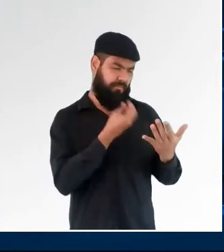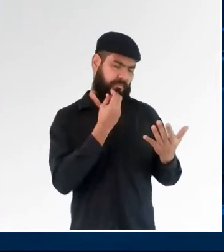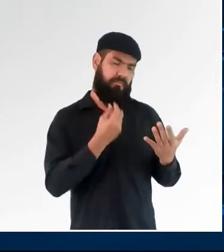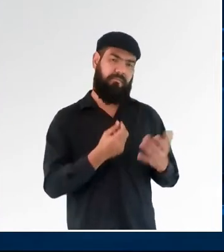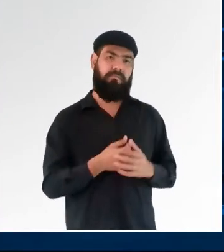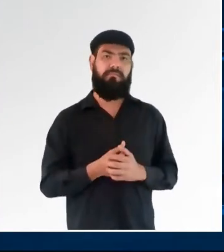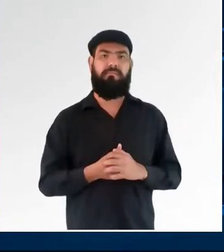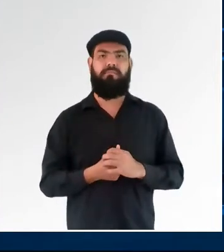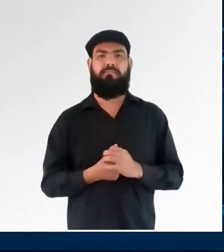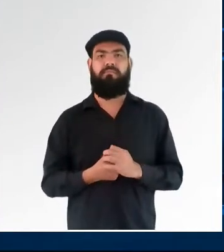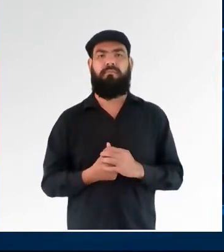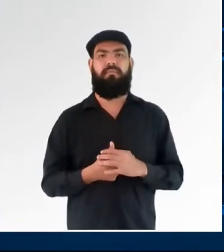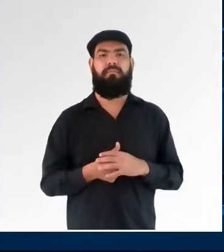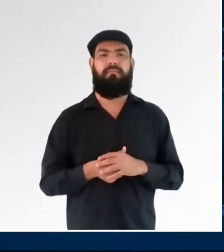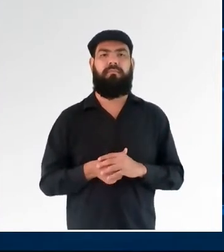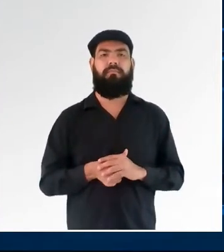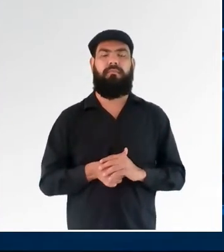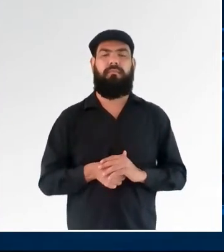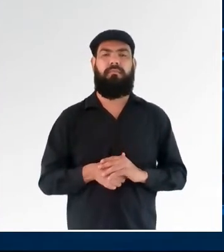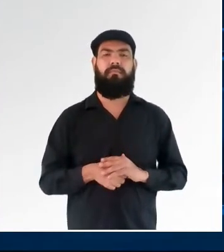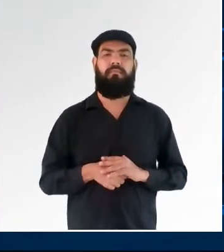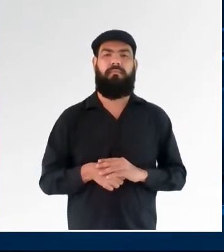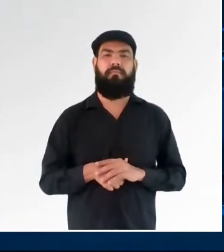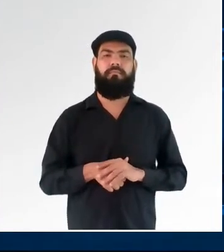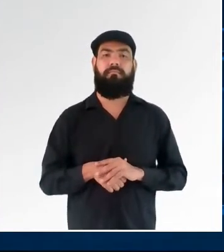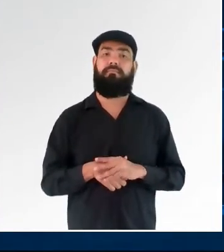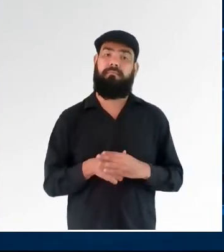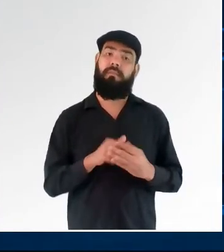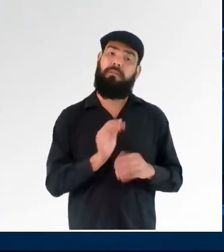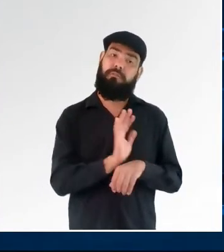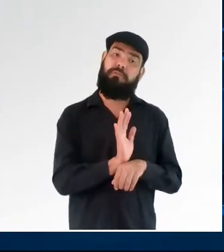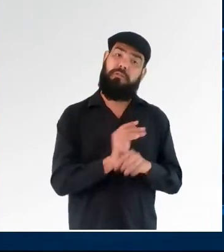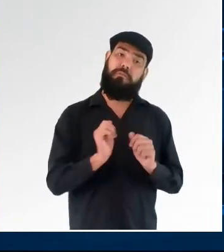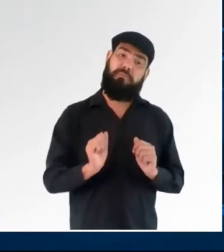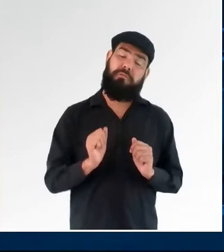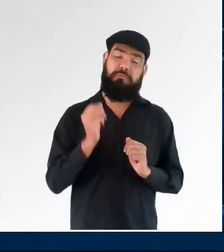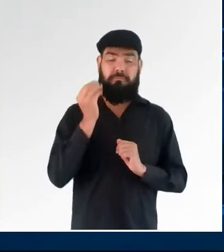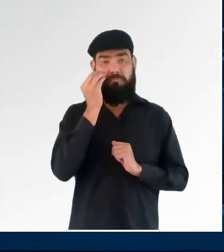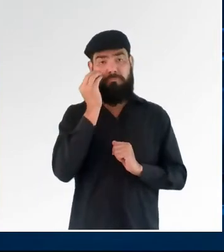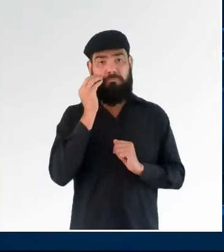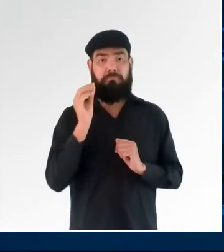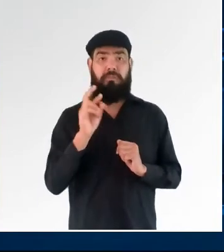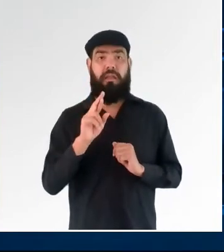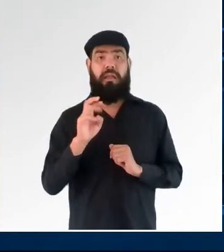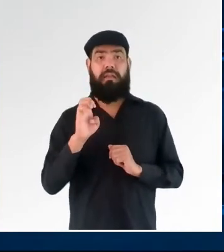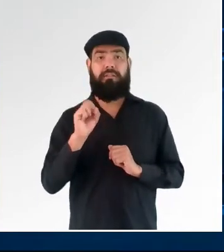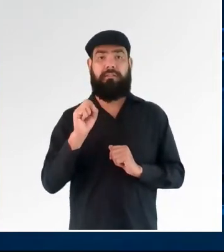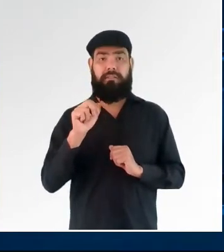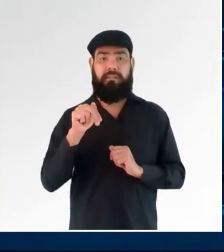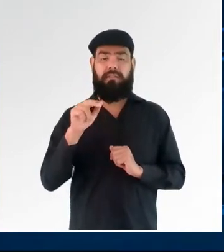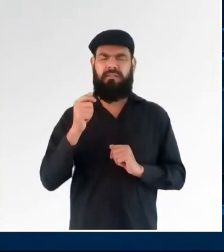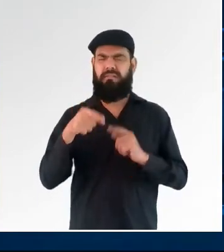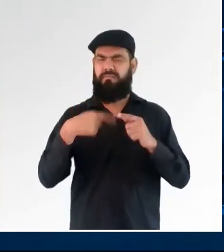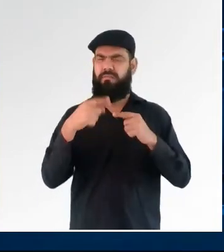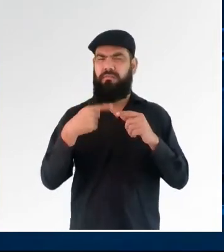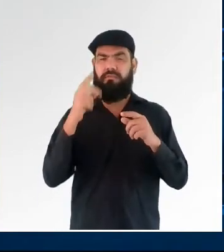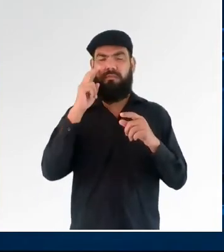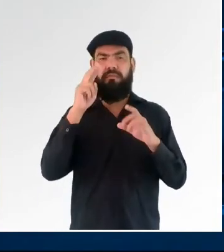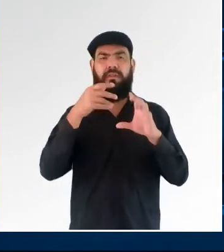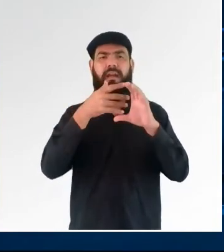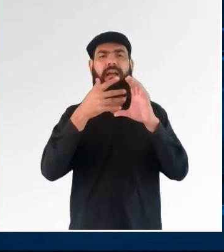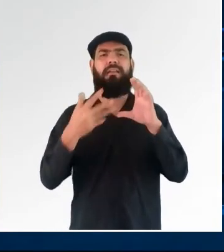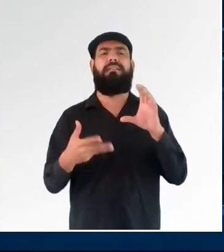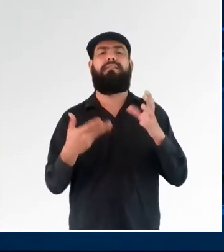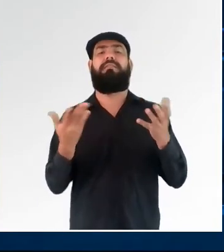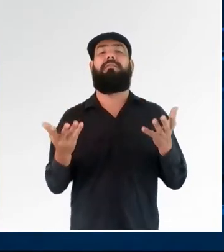livros, nesse caso. Cinema também pode ser, vamos ver uma resenha de cinema, mas olha só as características aí da resenha.